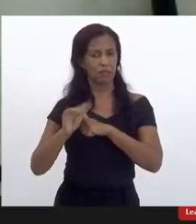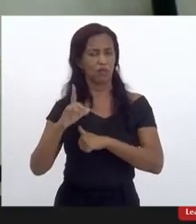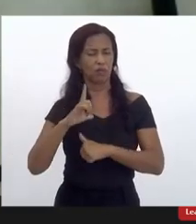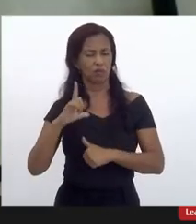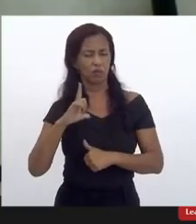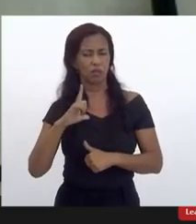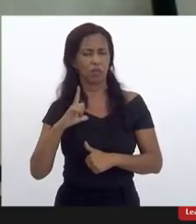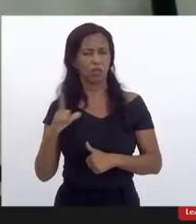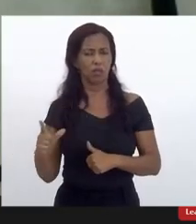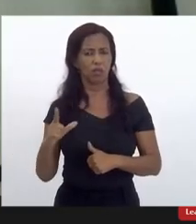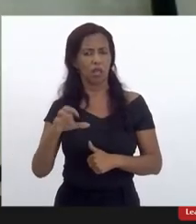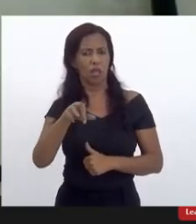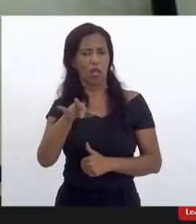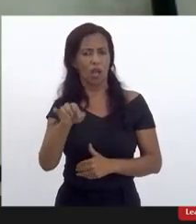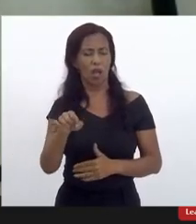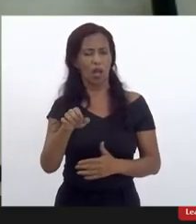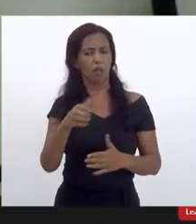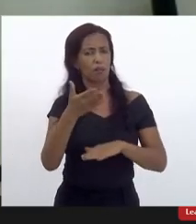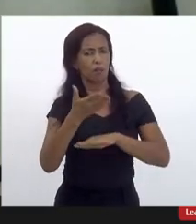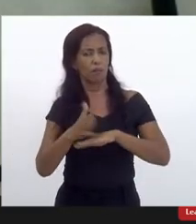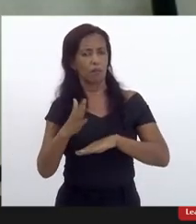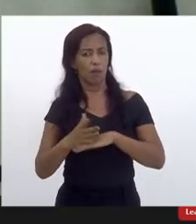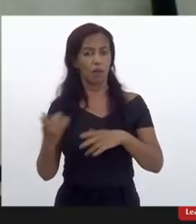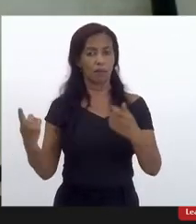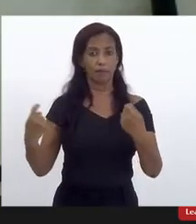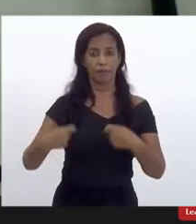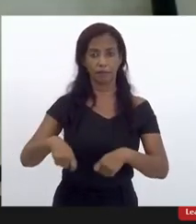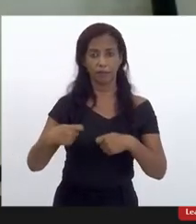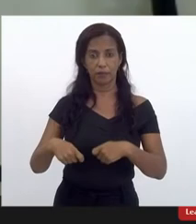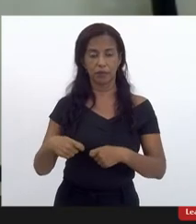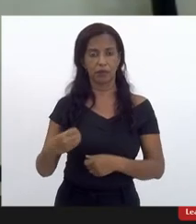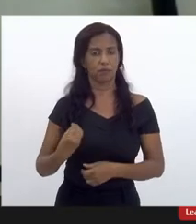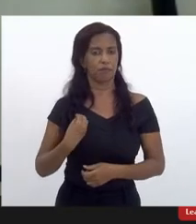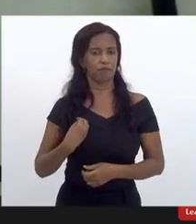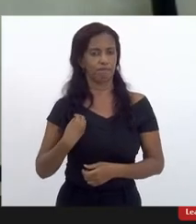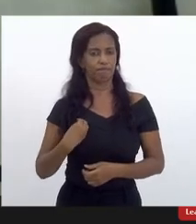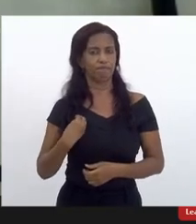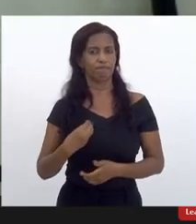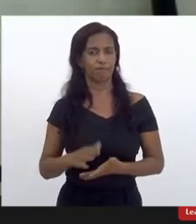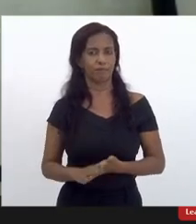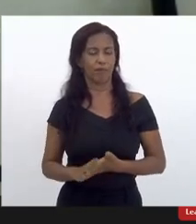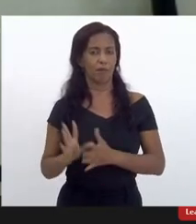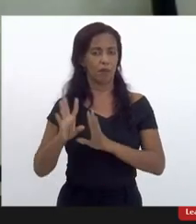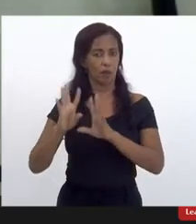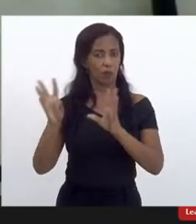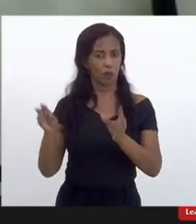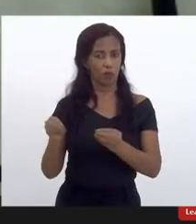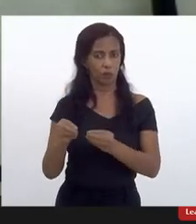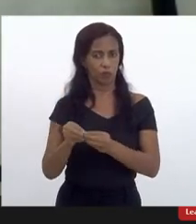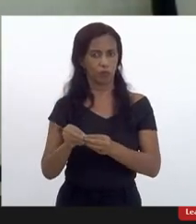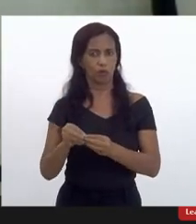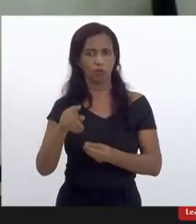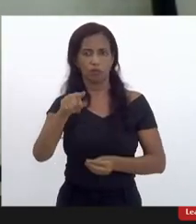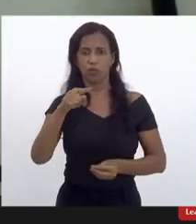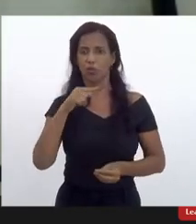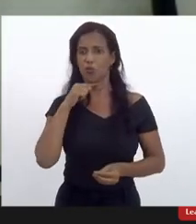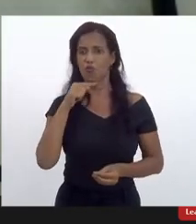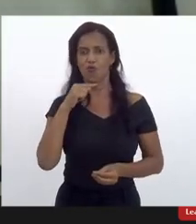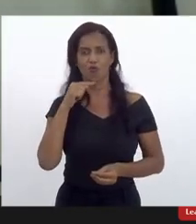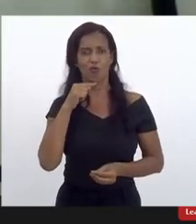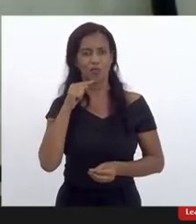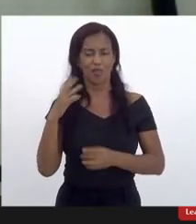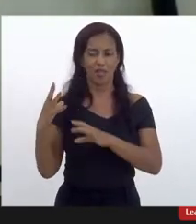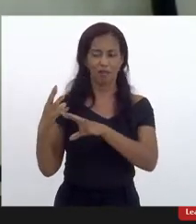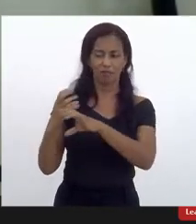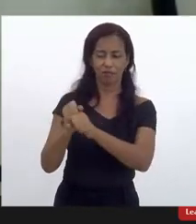disciplinas de caráter prático que dependem da presencialidade para a conclusão, você não consegue fazer essa